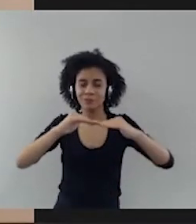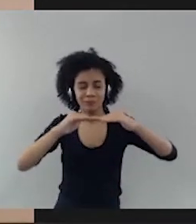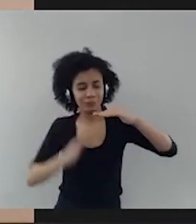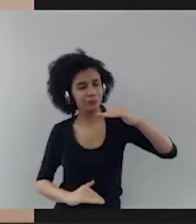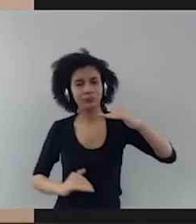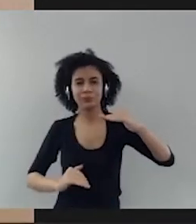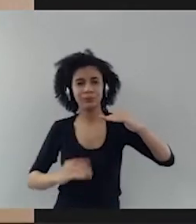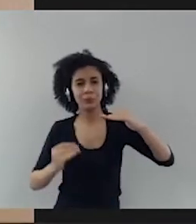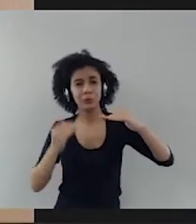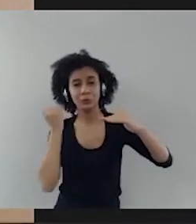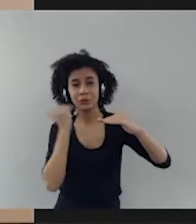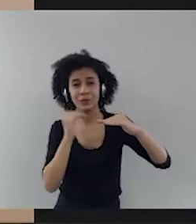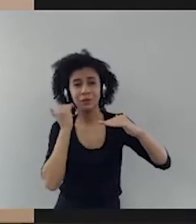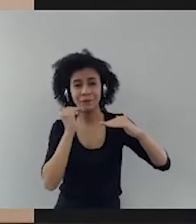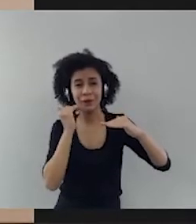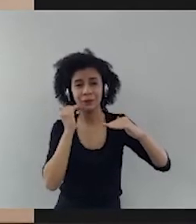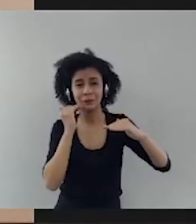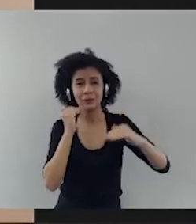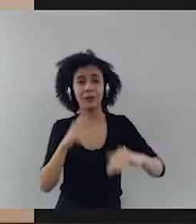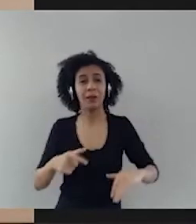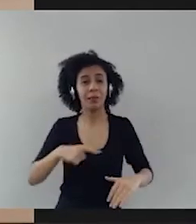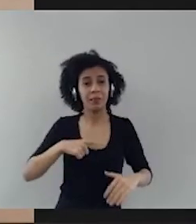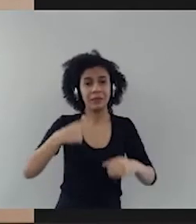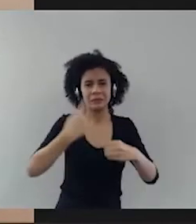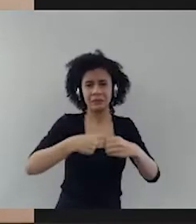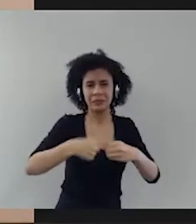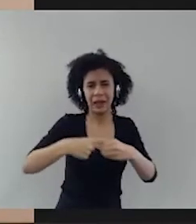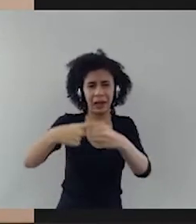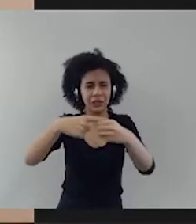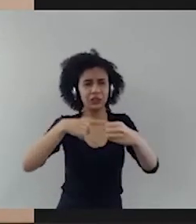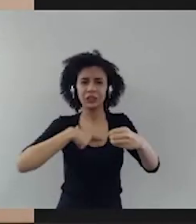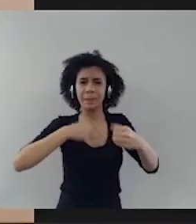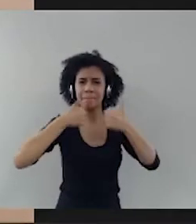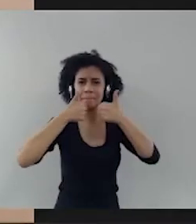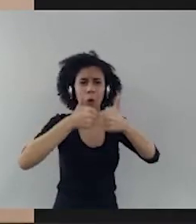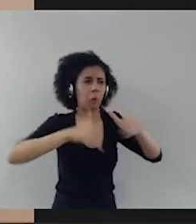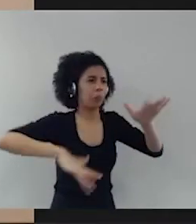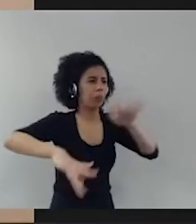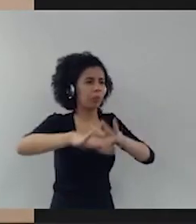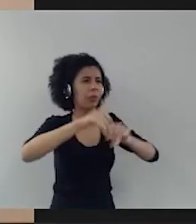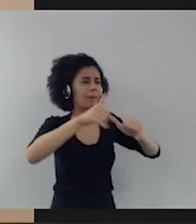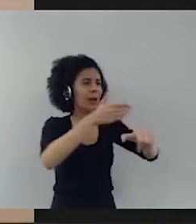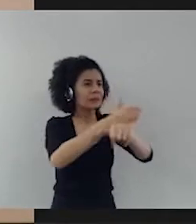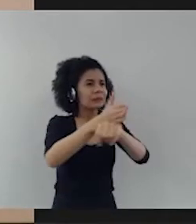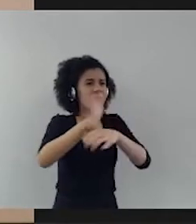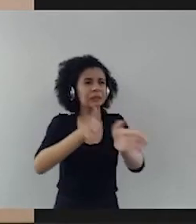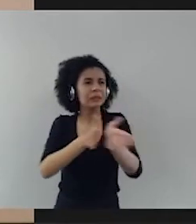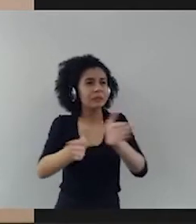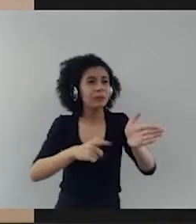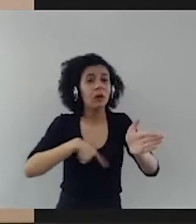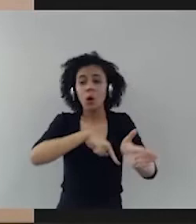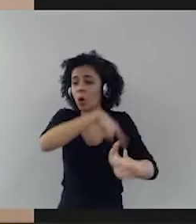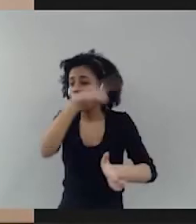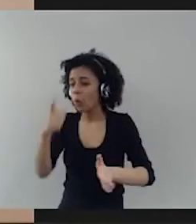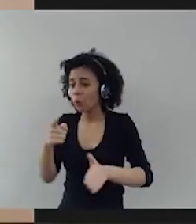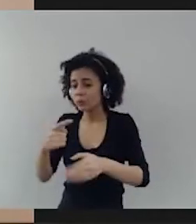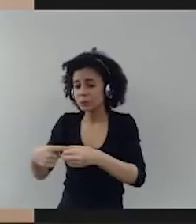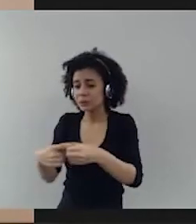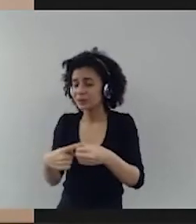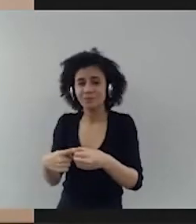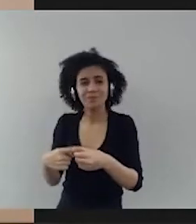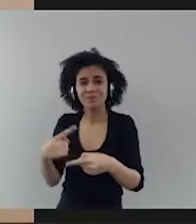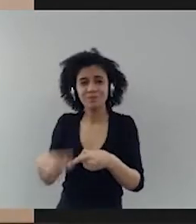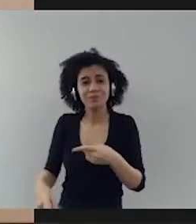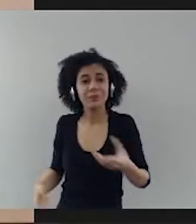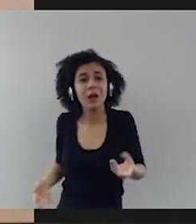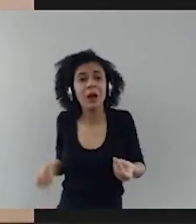temos áreas da cidade que têm acesso a tudo, nós temos áreas da cidade que não têm acesso a nada. Mas o pior do